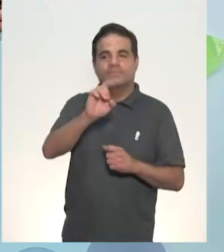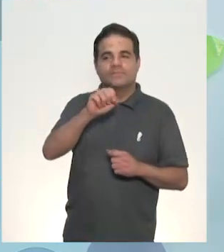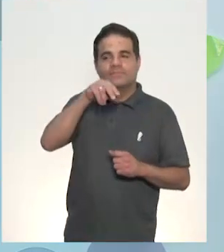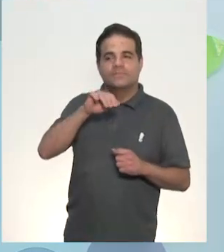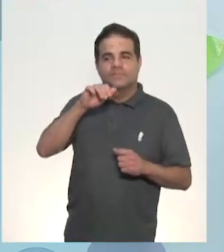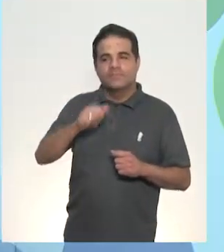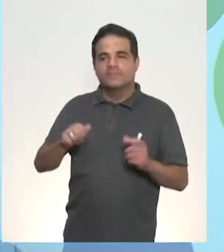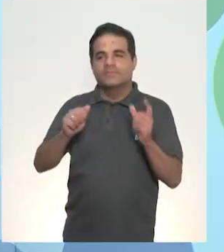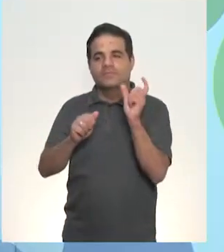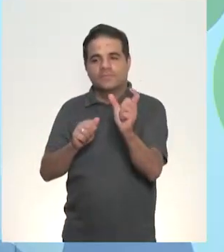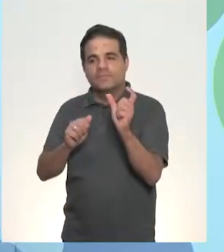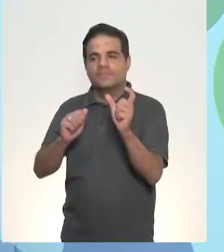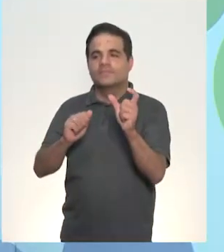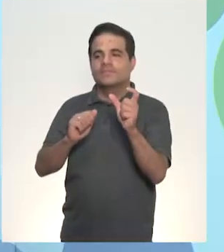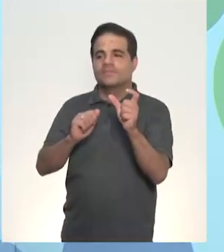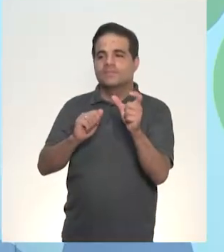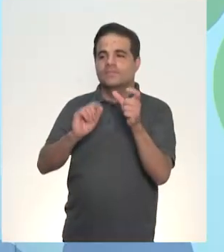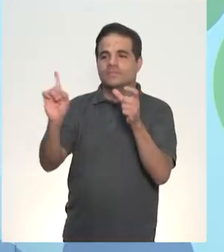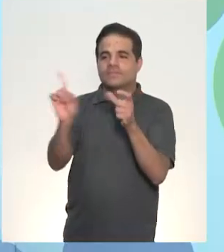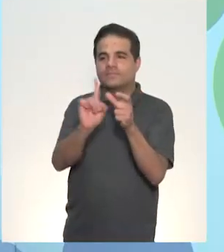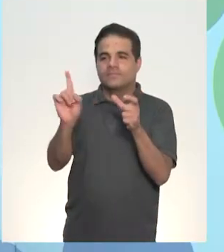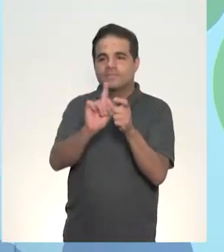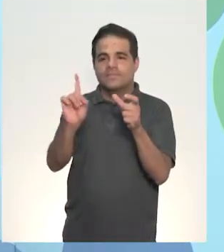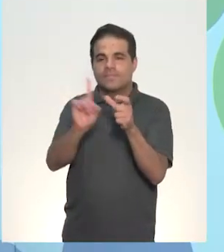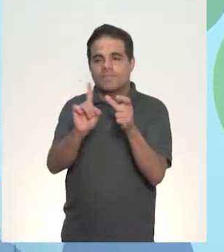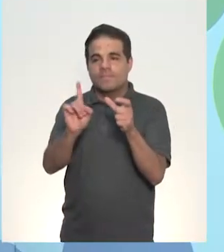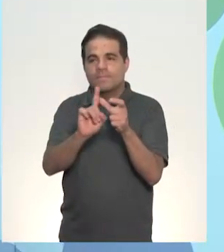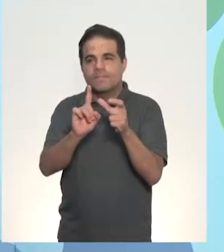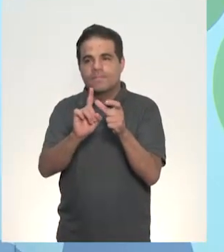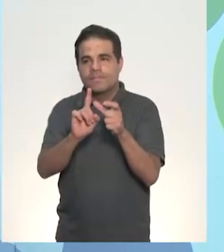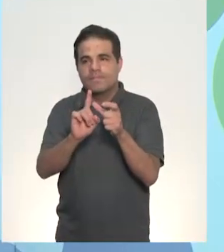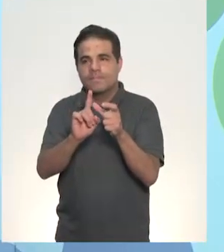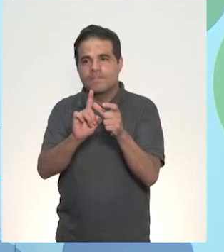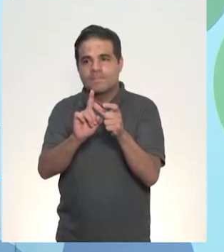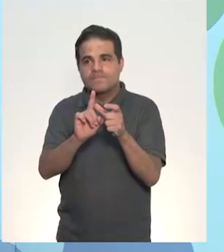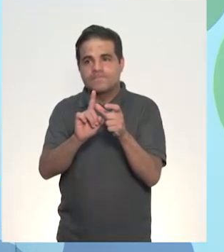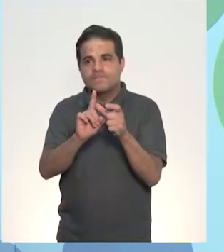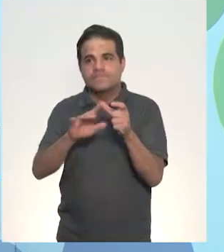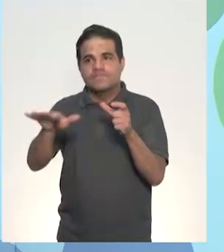Aqui, Denotativa. Denotativo. Tá Denotativa. tudo, tô colocando tudo no chat.